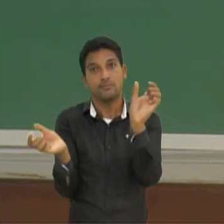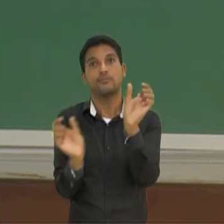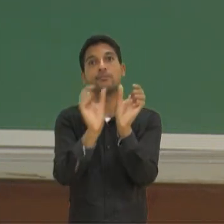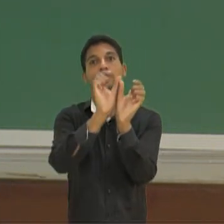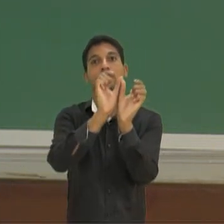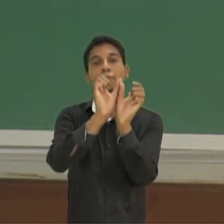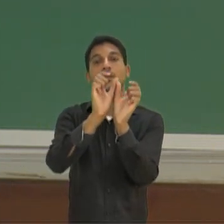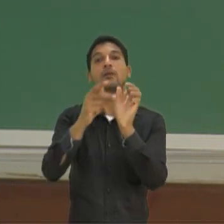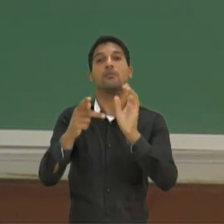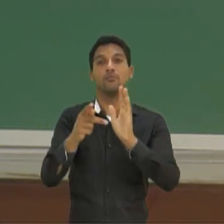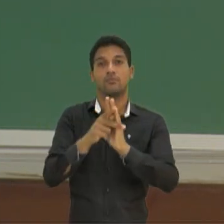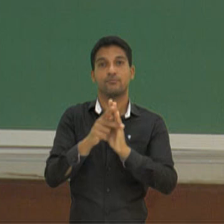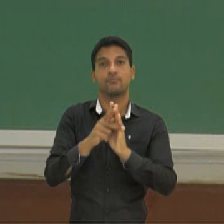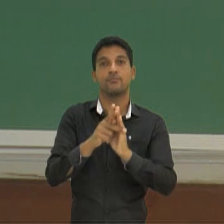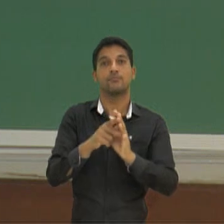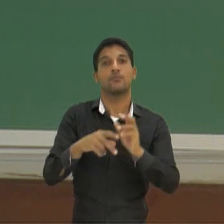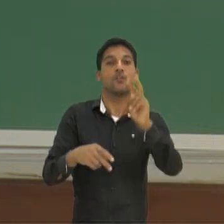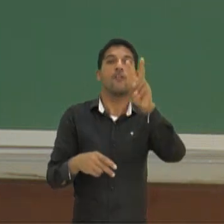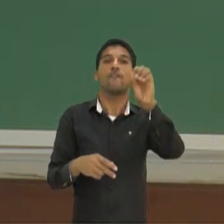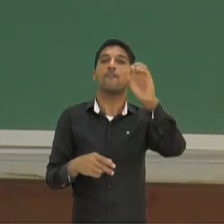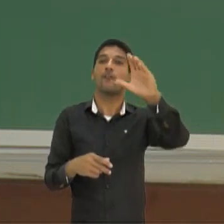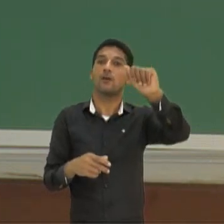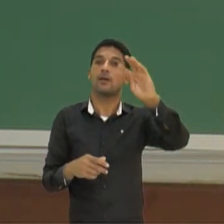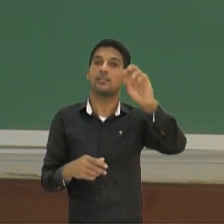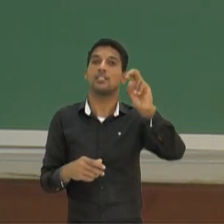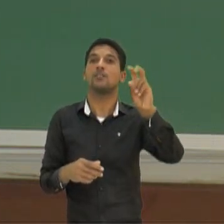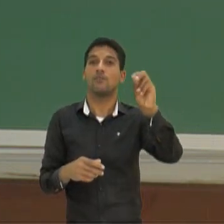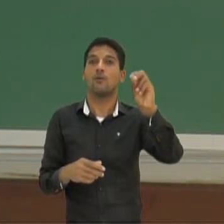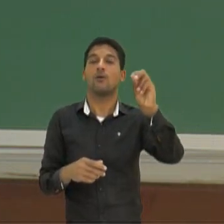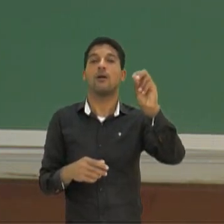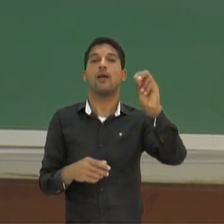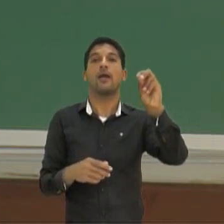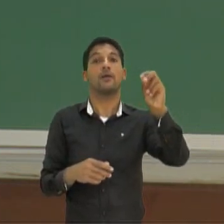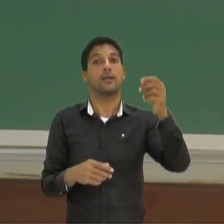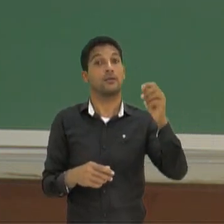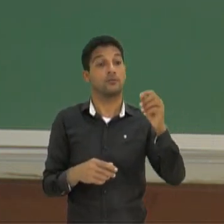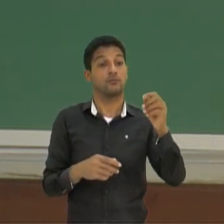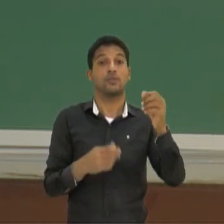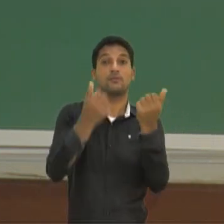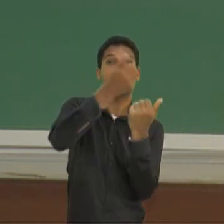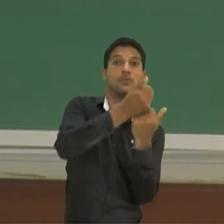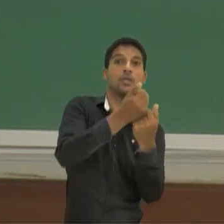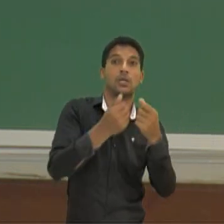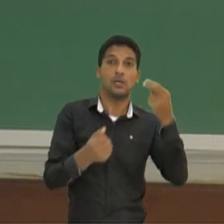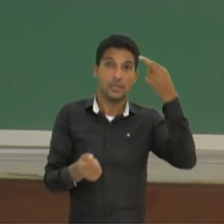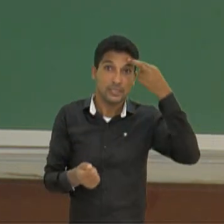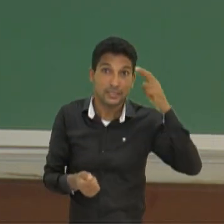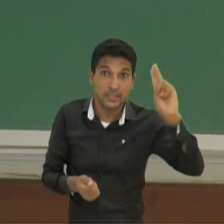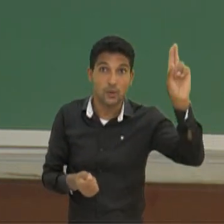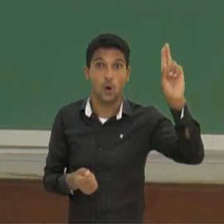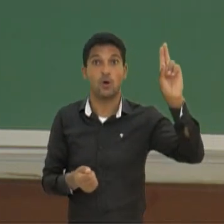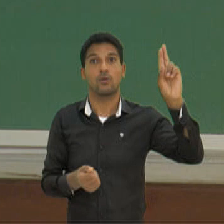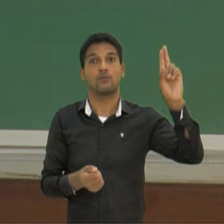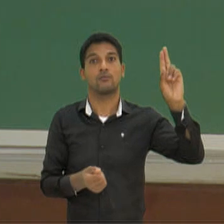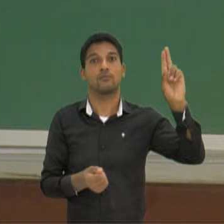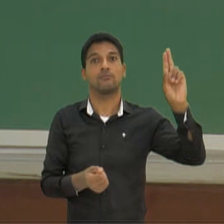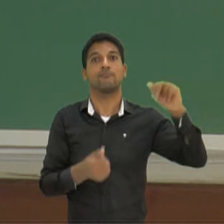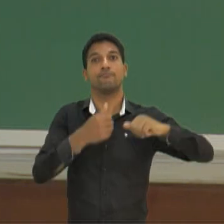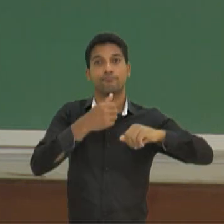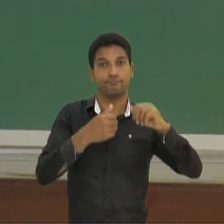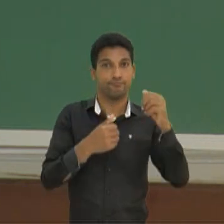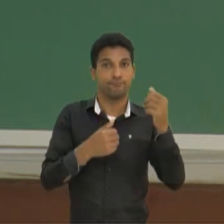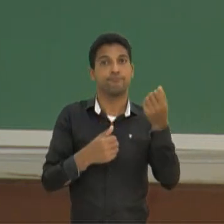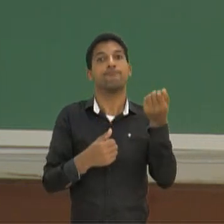tratamento para fazer esse vocativo, né? Então, o vocativo é o momento em que eu quero chamar a pessoa para o debate, né? Quero convidá-la